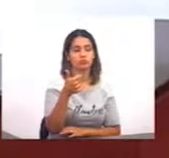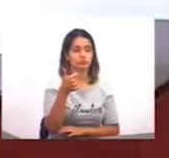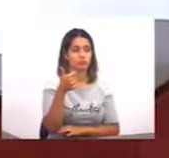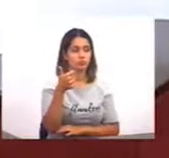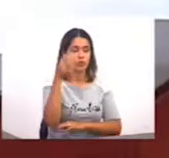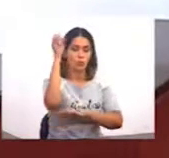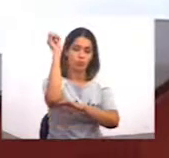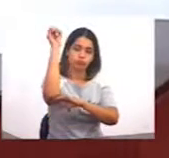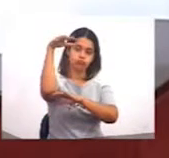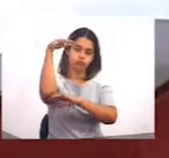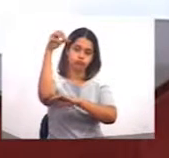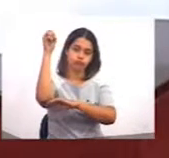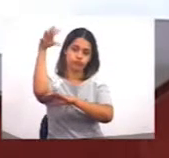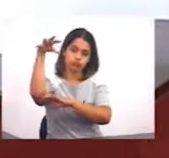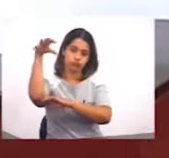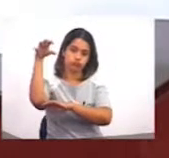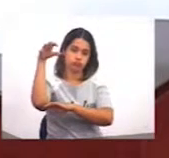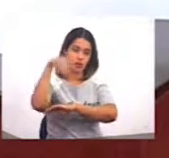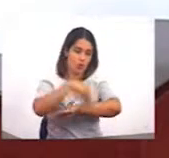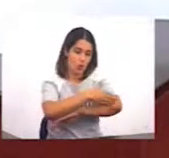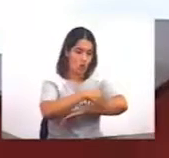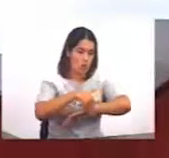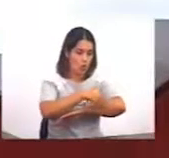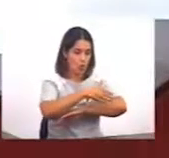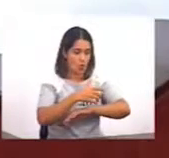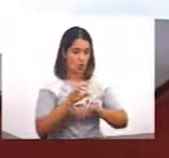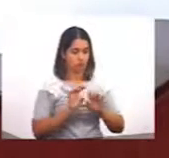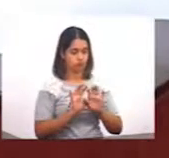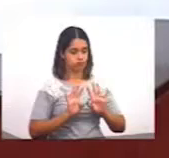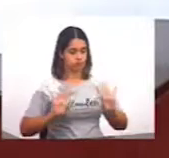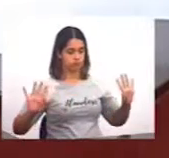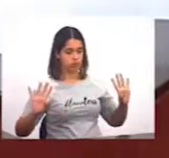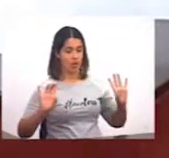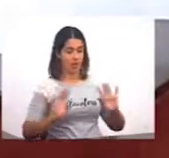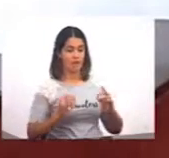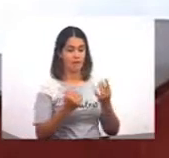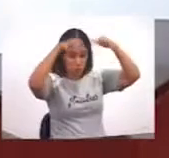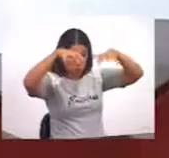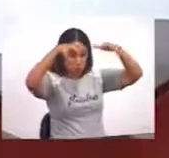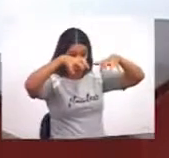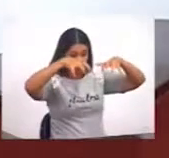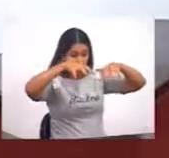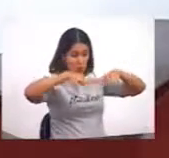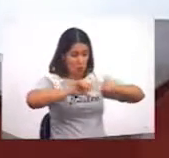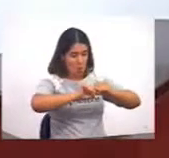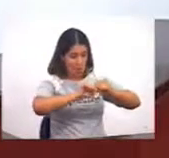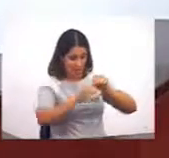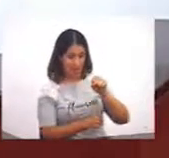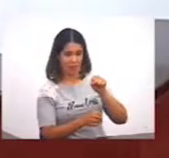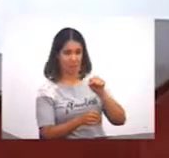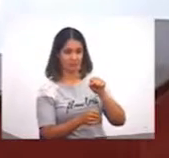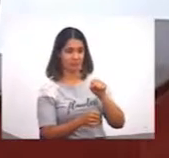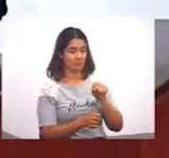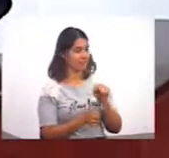energia, mão de obra própria, é uma extensão aproximada de 600 metros. Silvão falou sobre